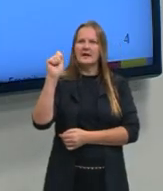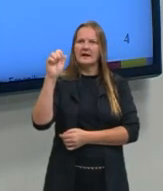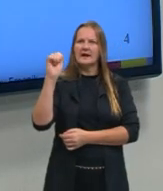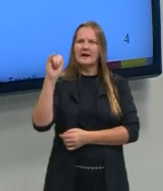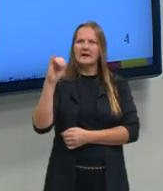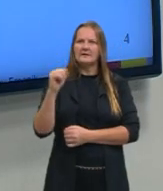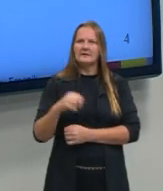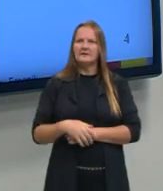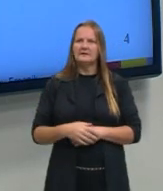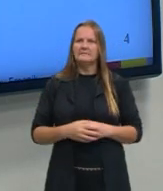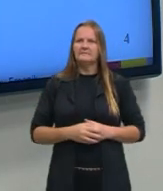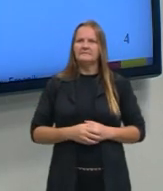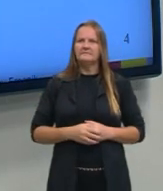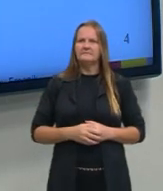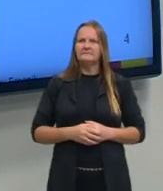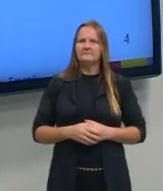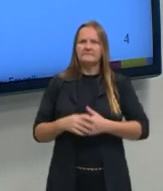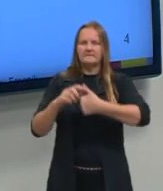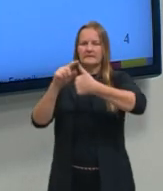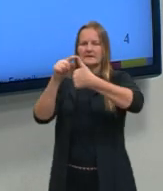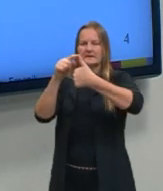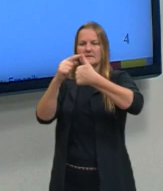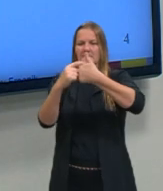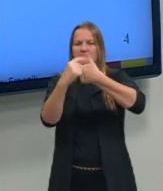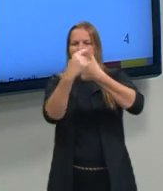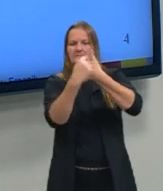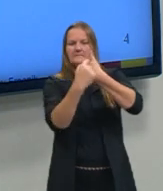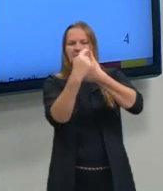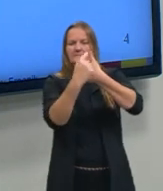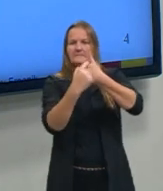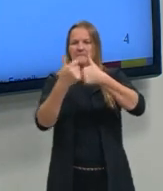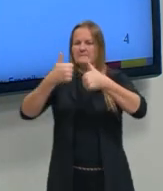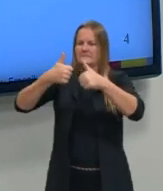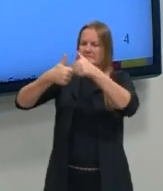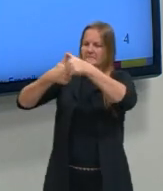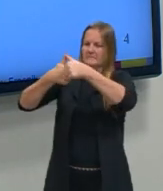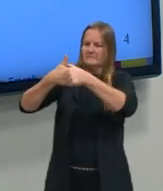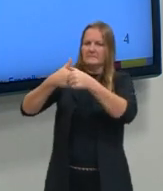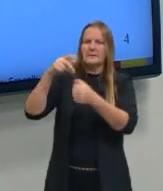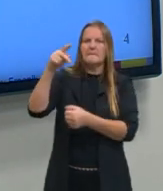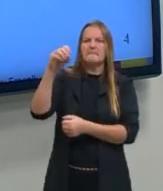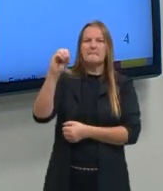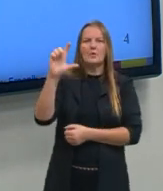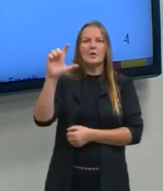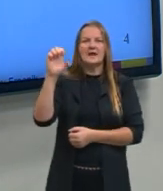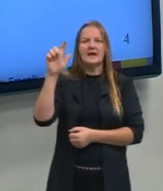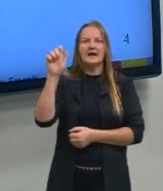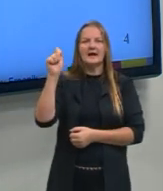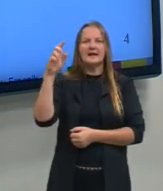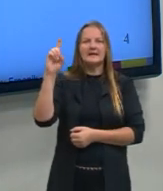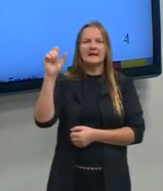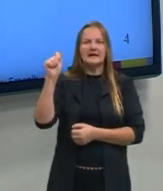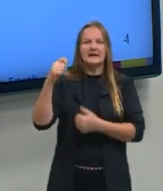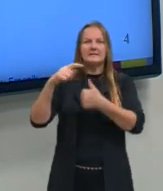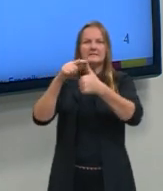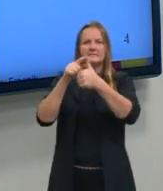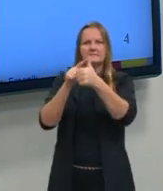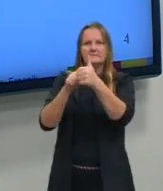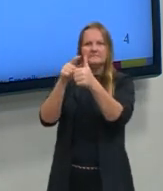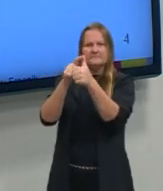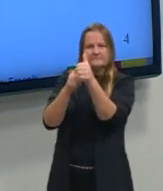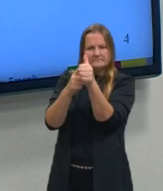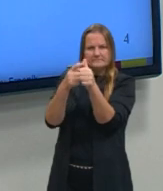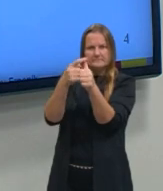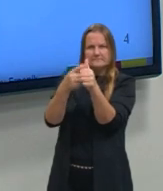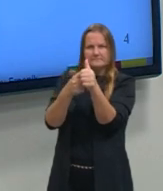do nosso de na ponta do dedão né do do dedo polegar e que hoje a polegada